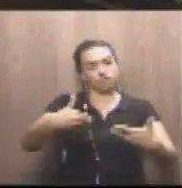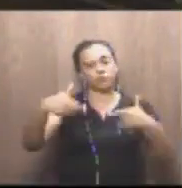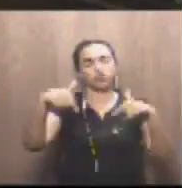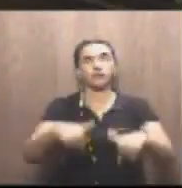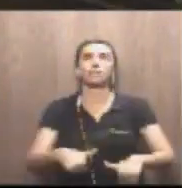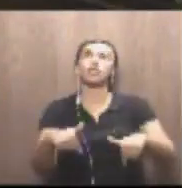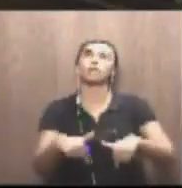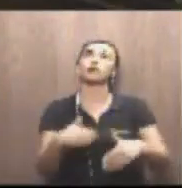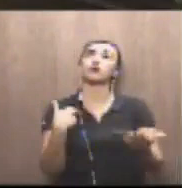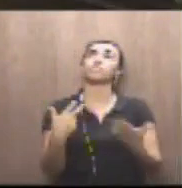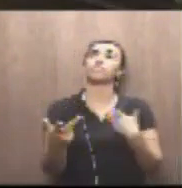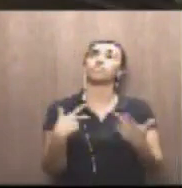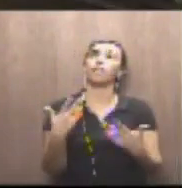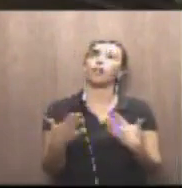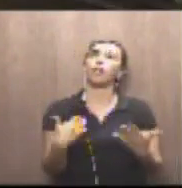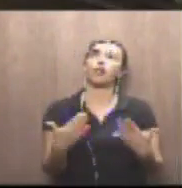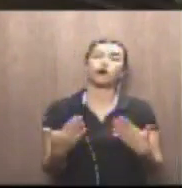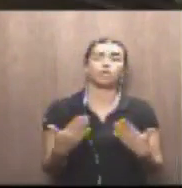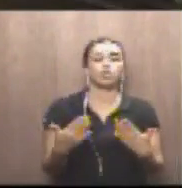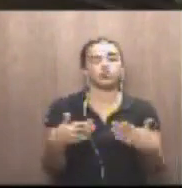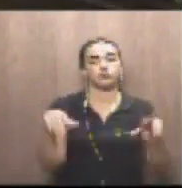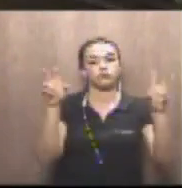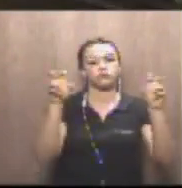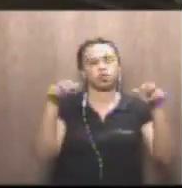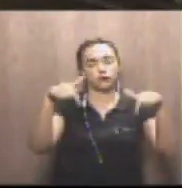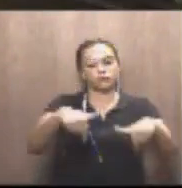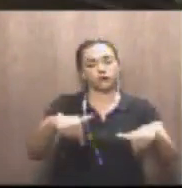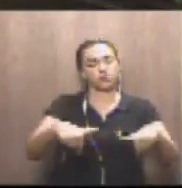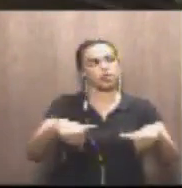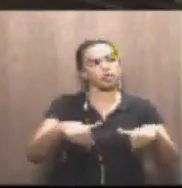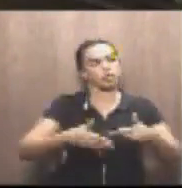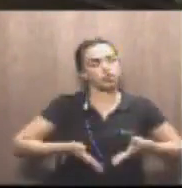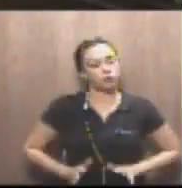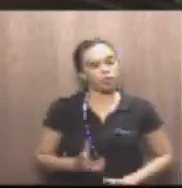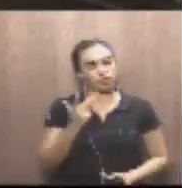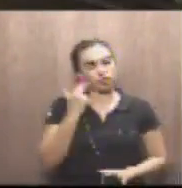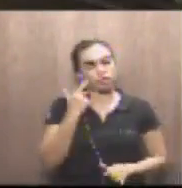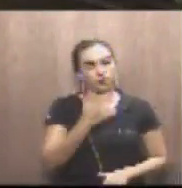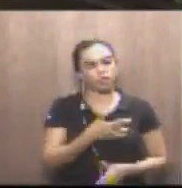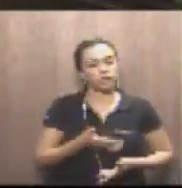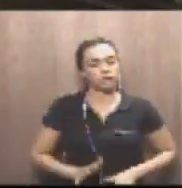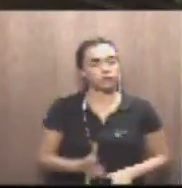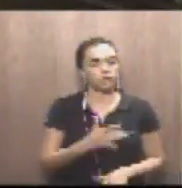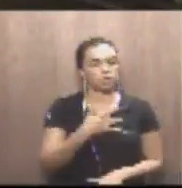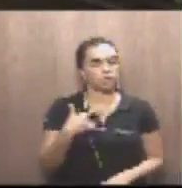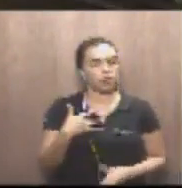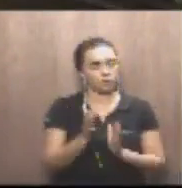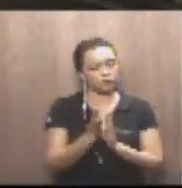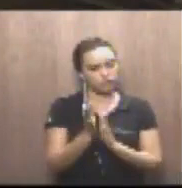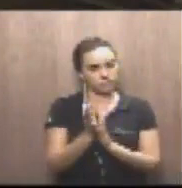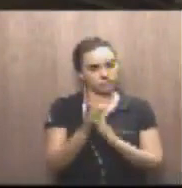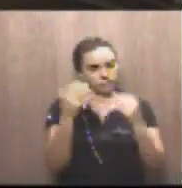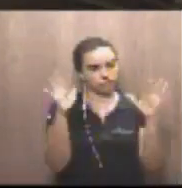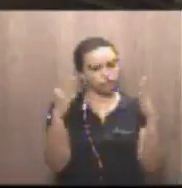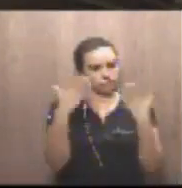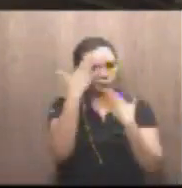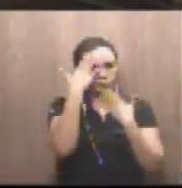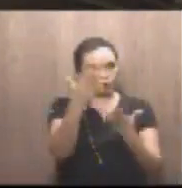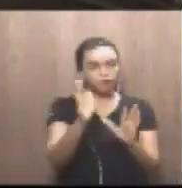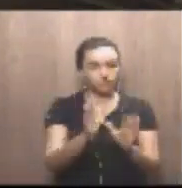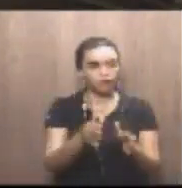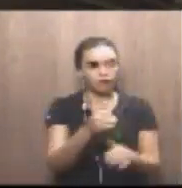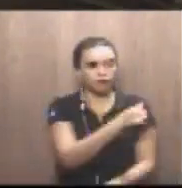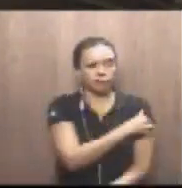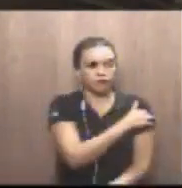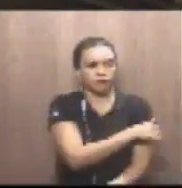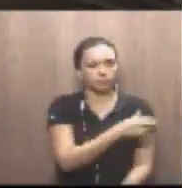vir falar um tema nesse simpósio de parto normal e nascimento saudável. Uma salva de palmas e o nosso muito obrigado desde já para a